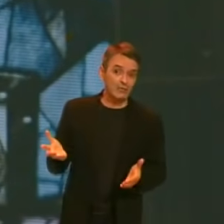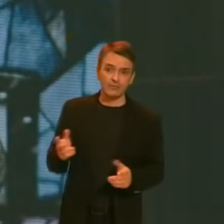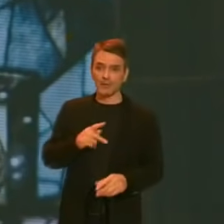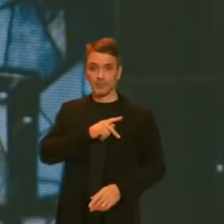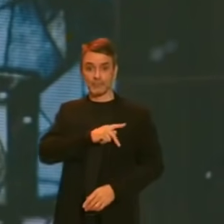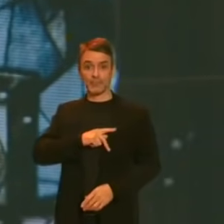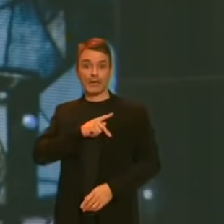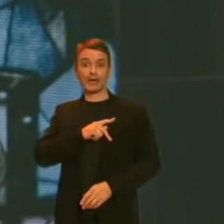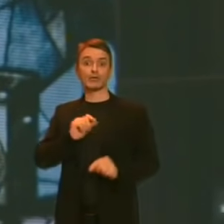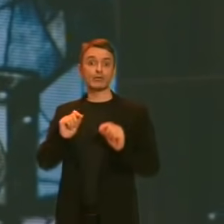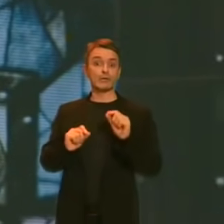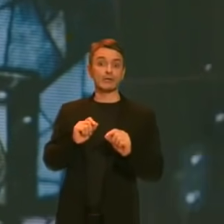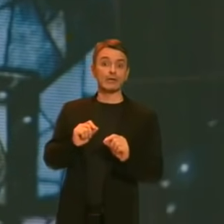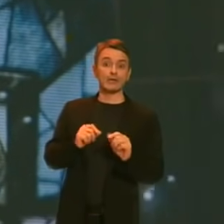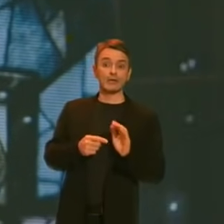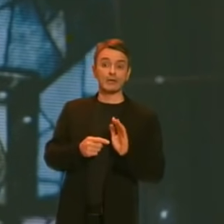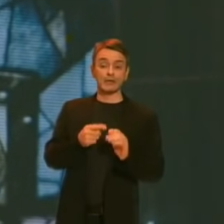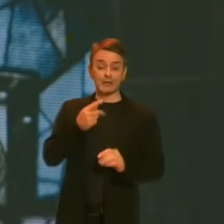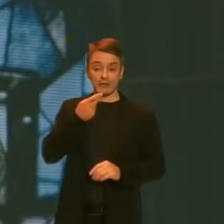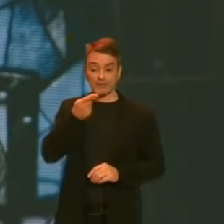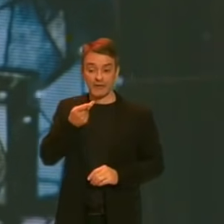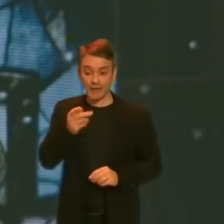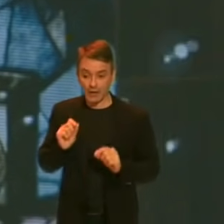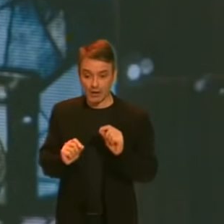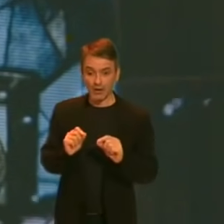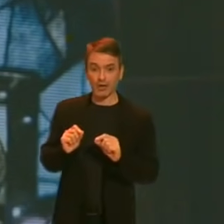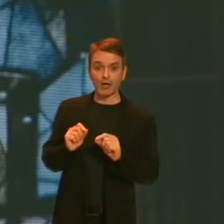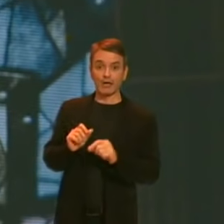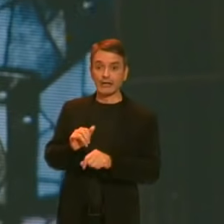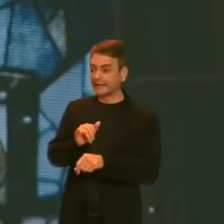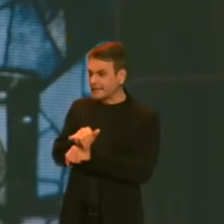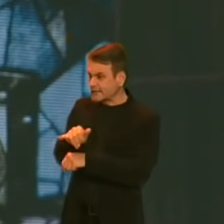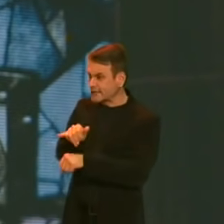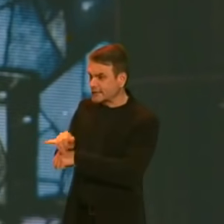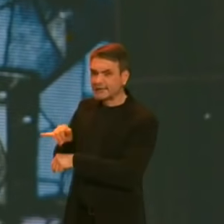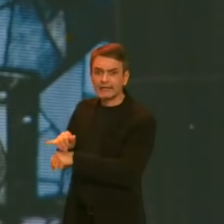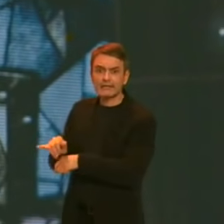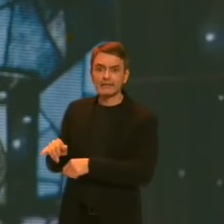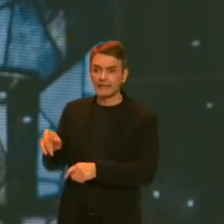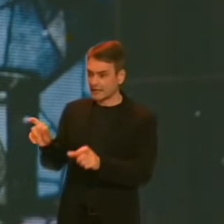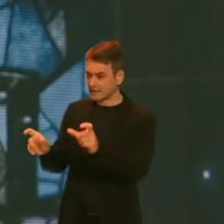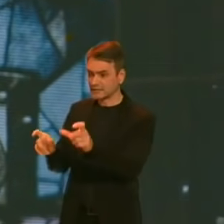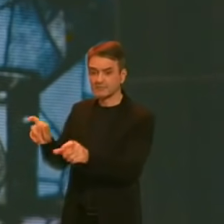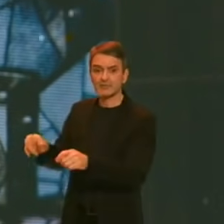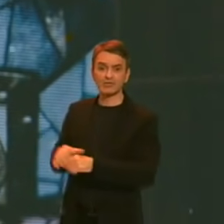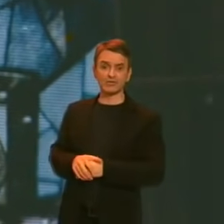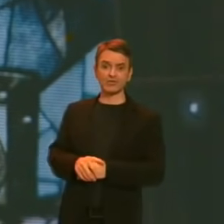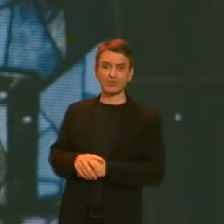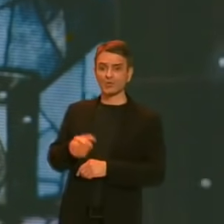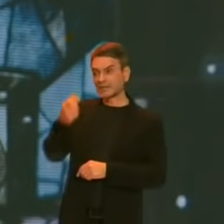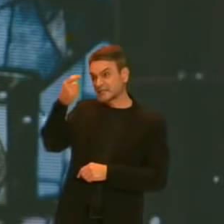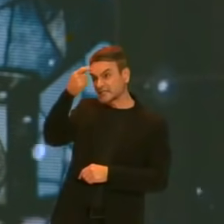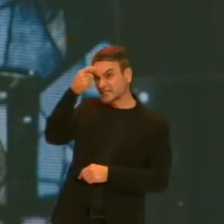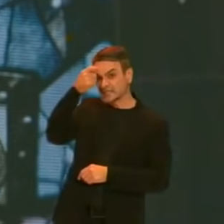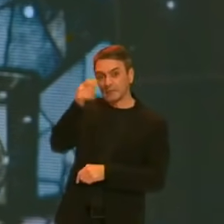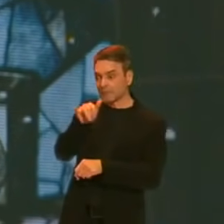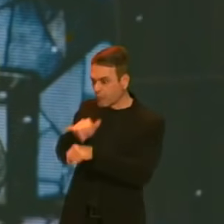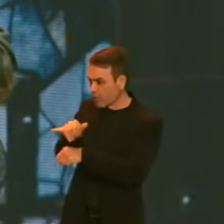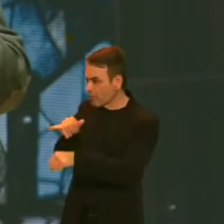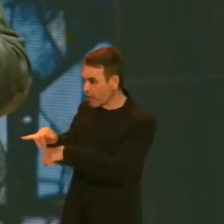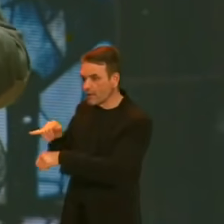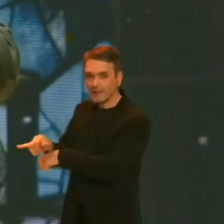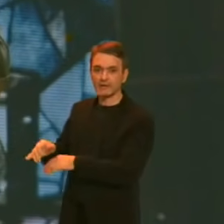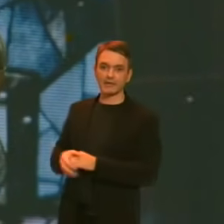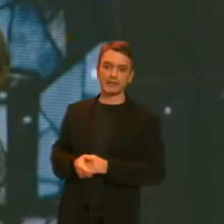uma operação do engano na mente das pessoas. A gente sempre interpreta a